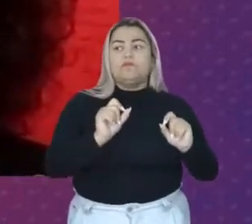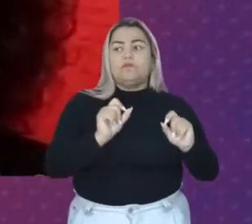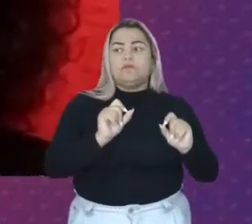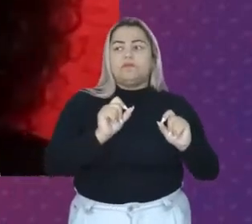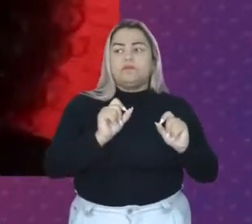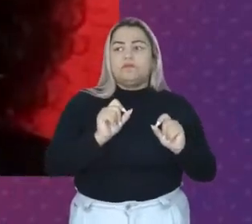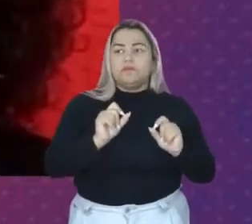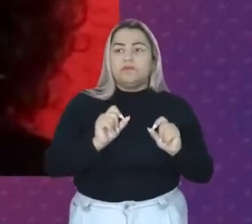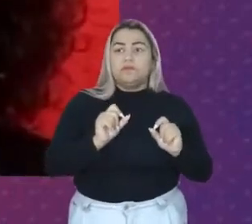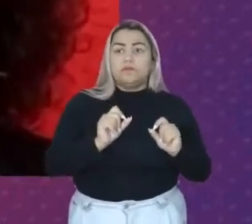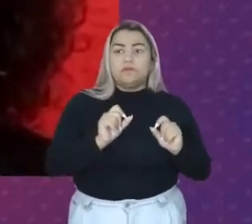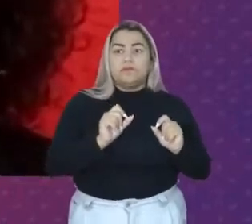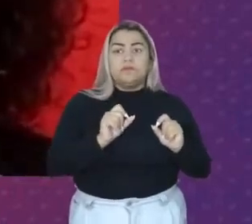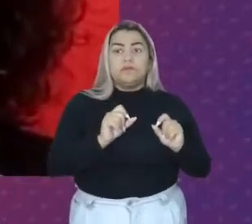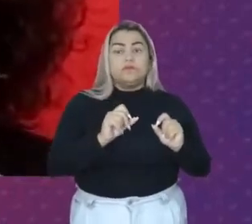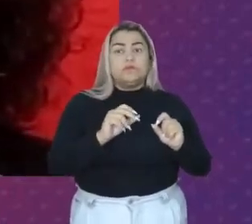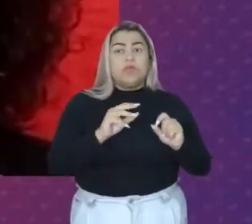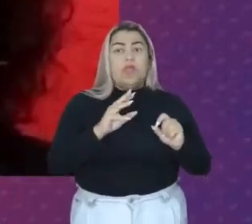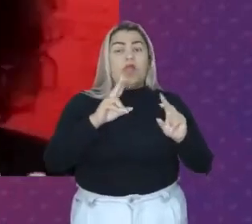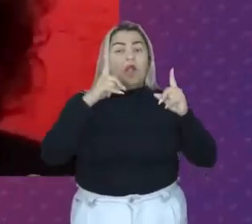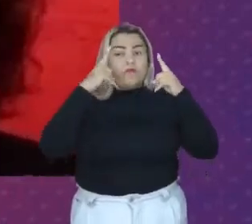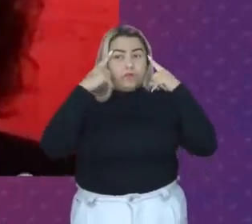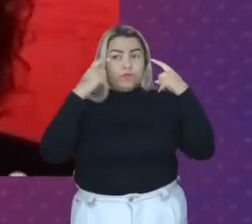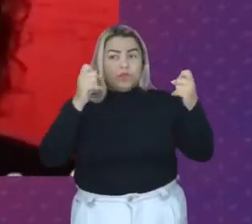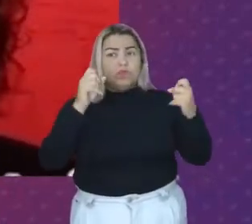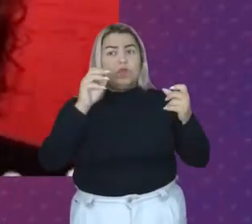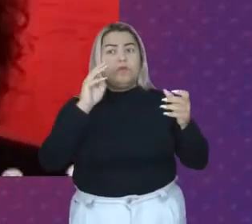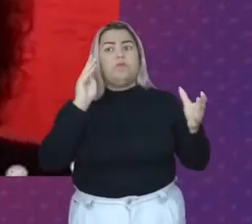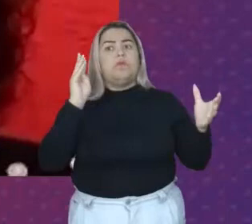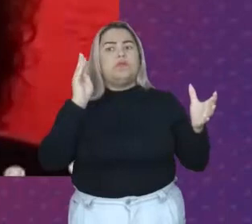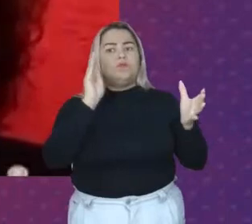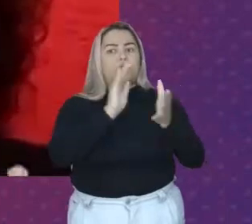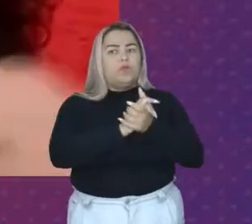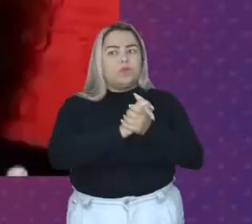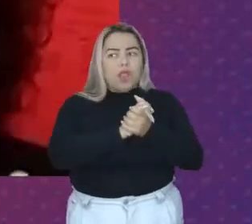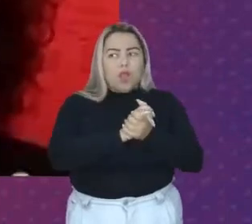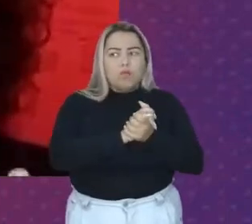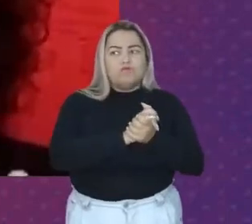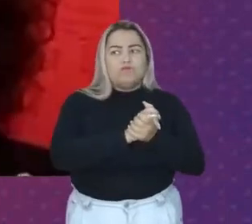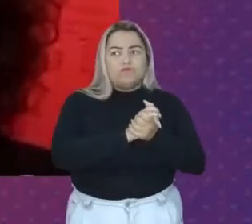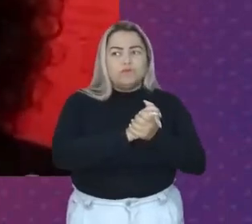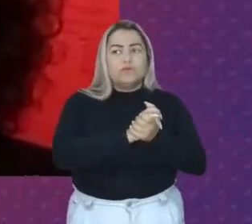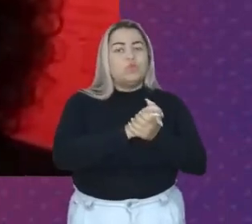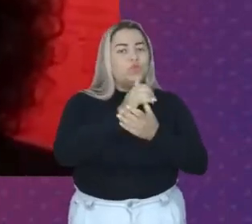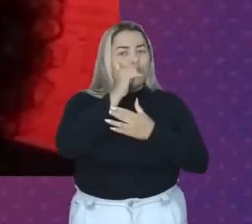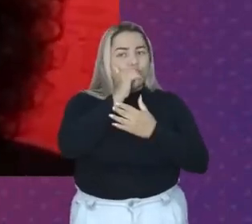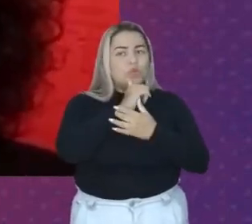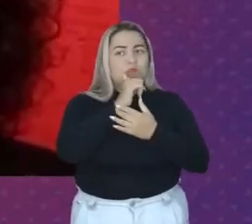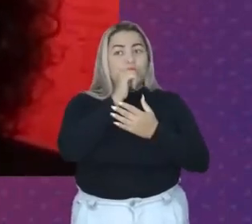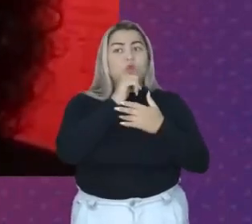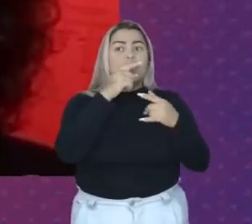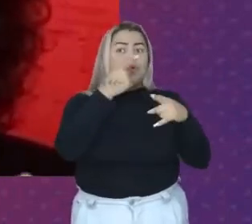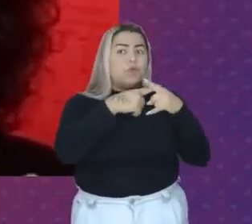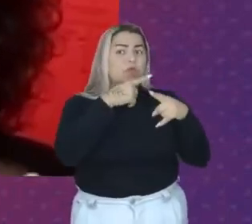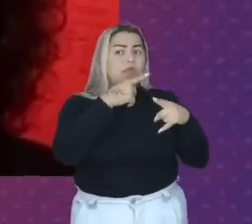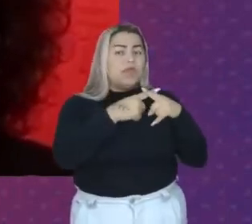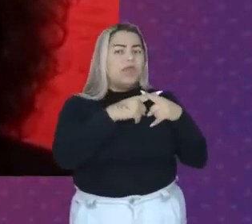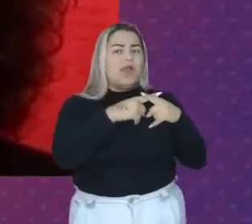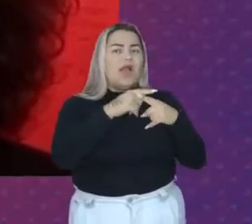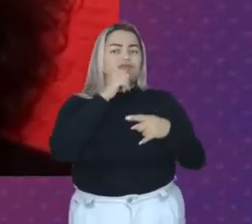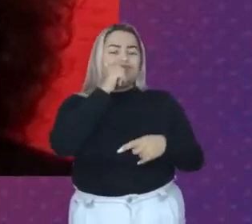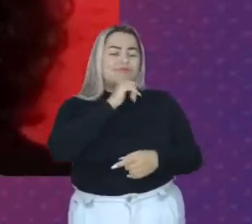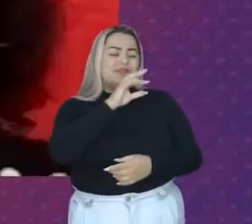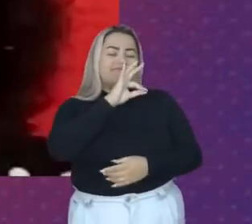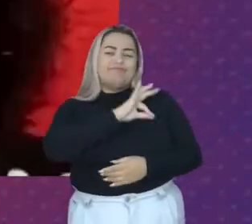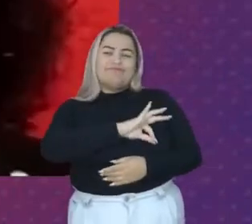a questão patrimonial, da violência patrimonial, que tem a ver também conosco mulheres, né? Assim, por que que as mulheres, né, ganham menos